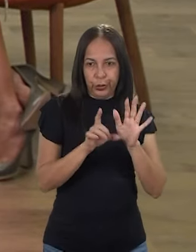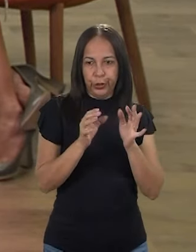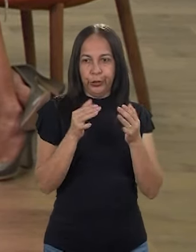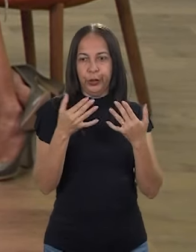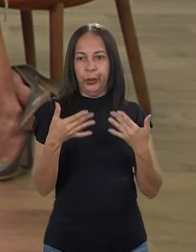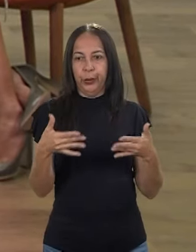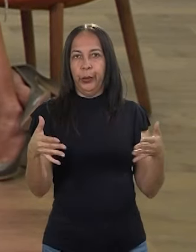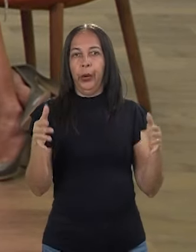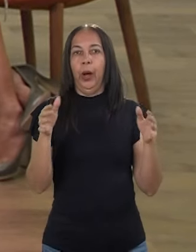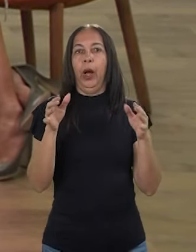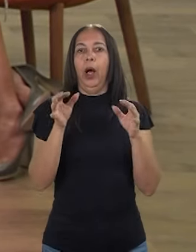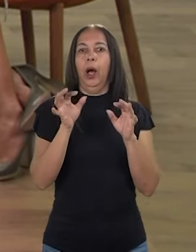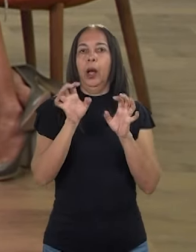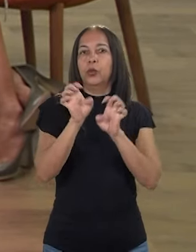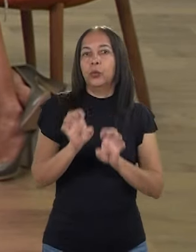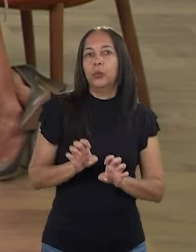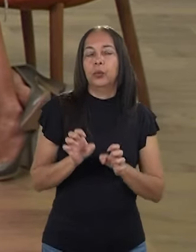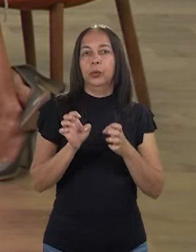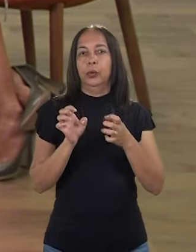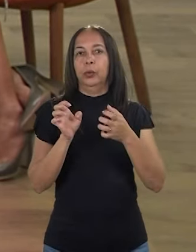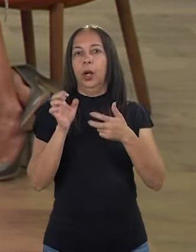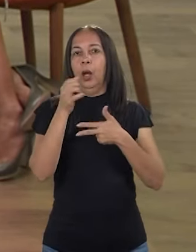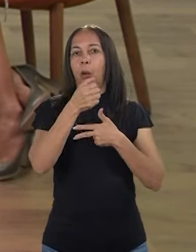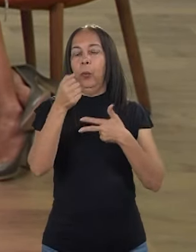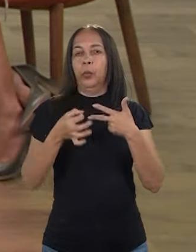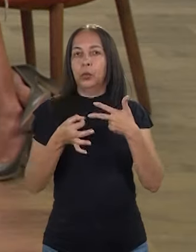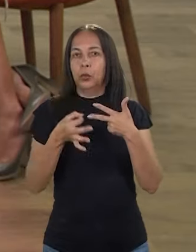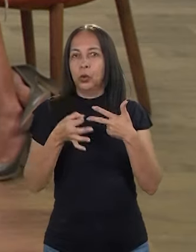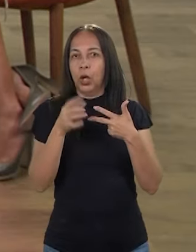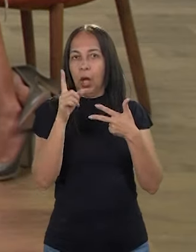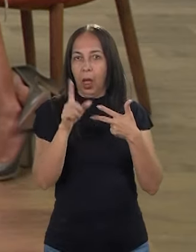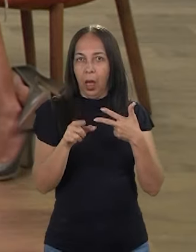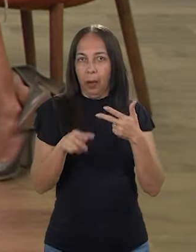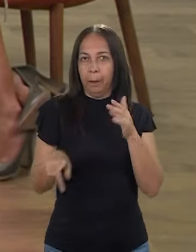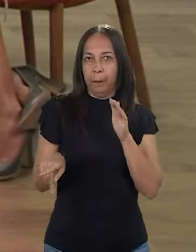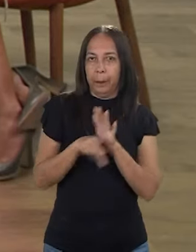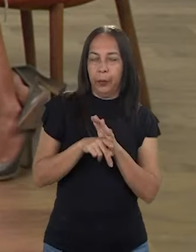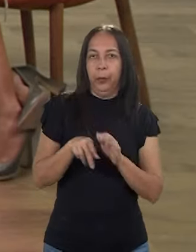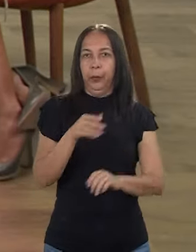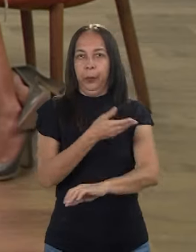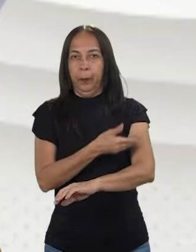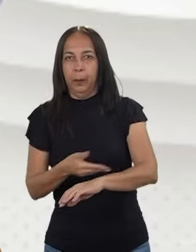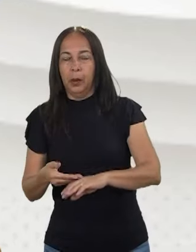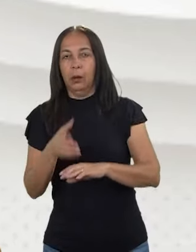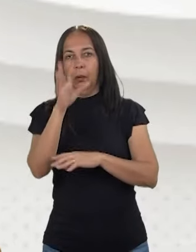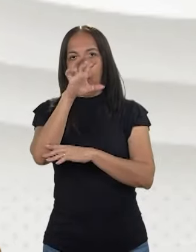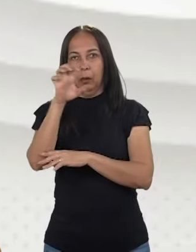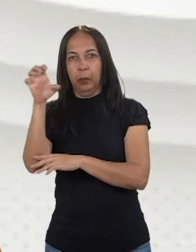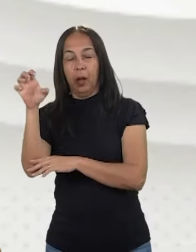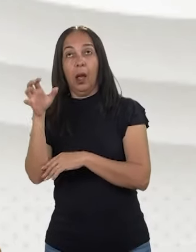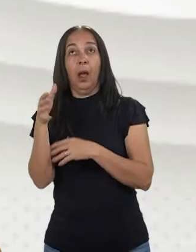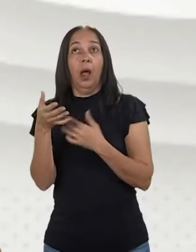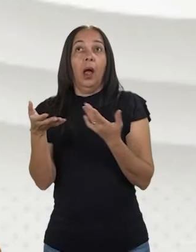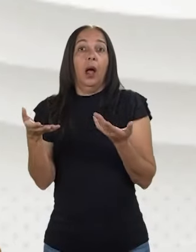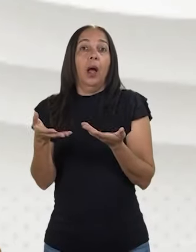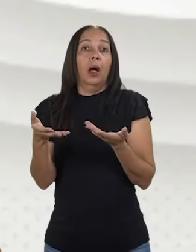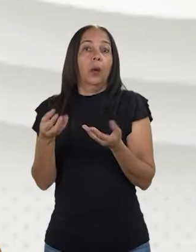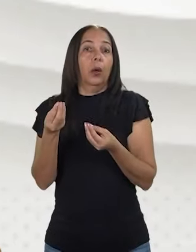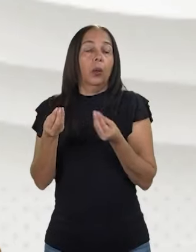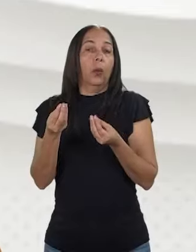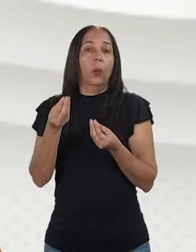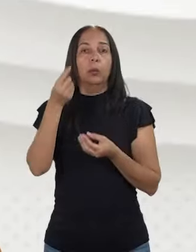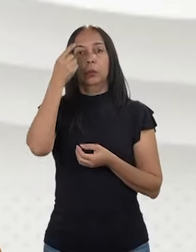estrutura brasileira da do Poder Judiciário brasileira ela é uma estrutura branca e europeia a gente precisa agora pensar em como é